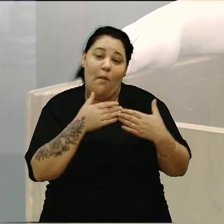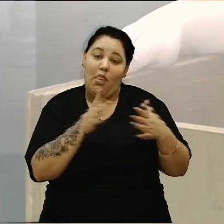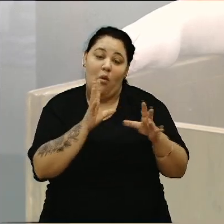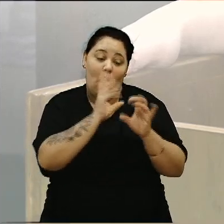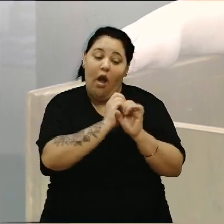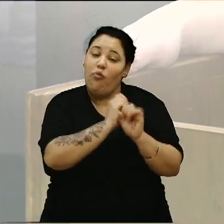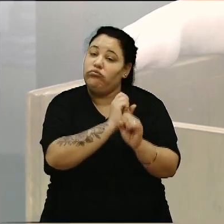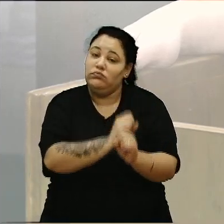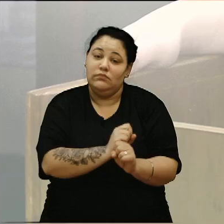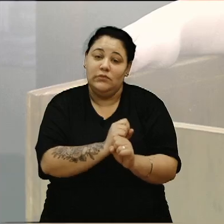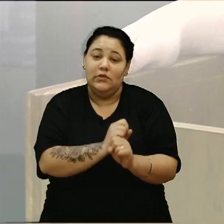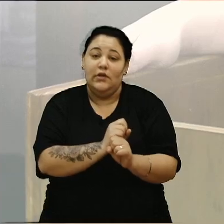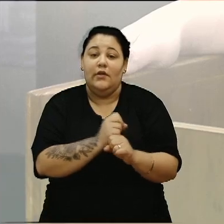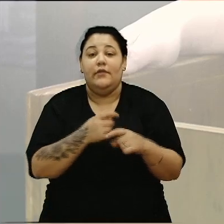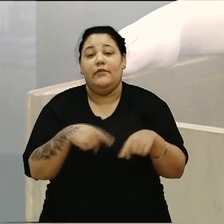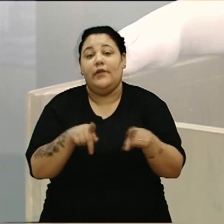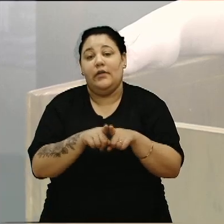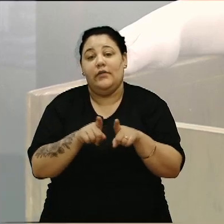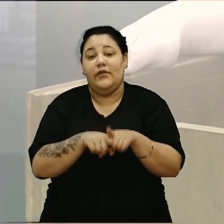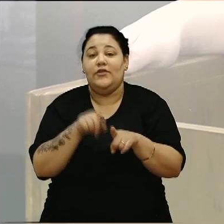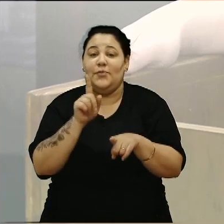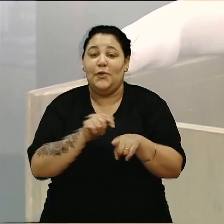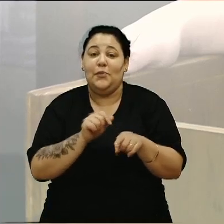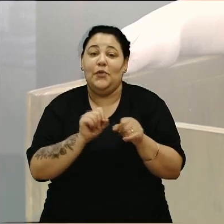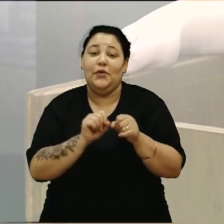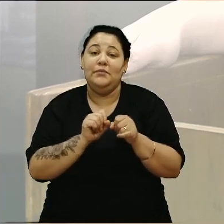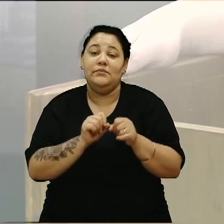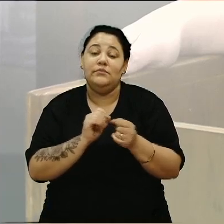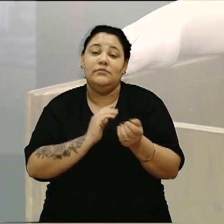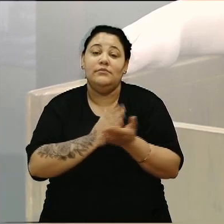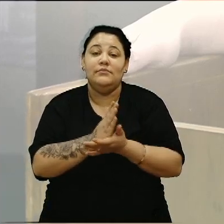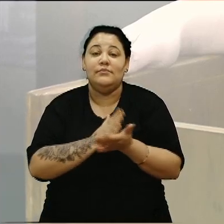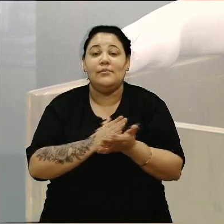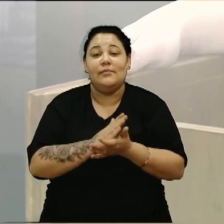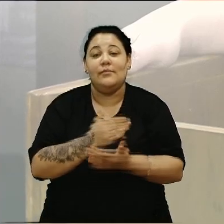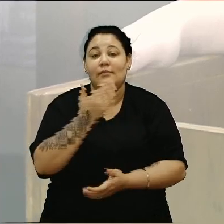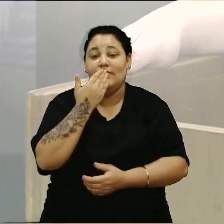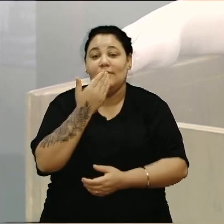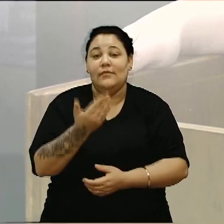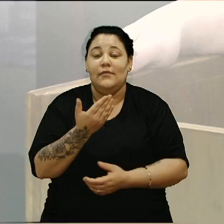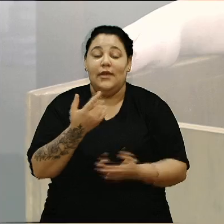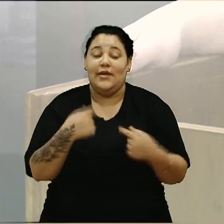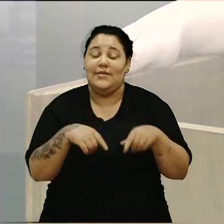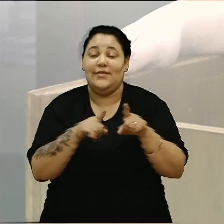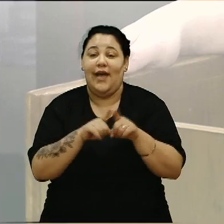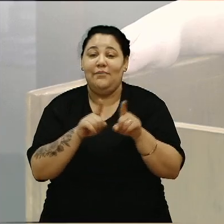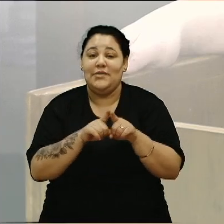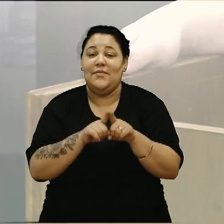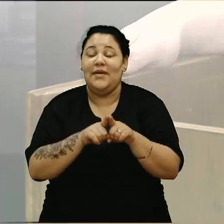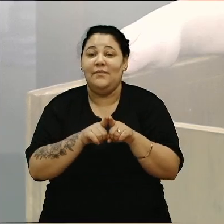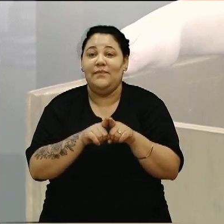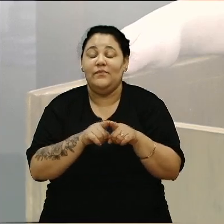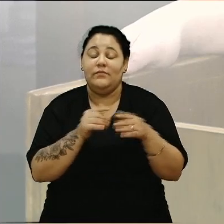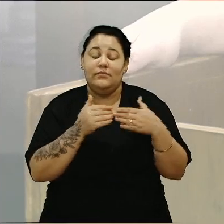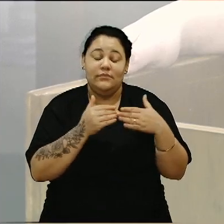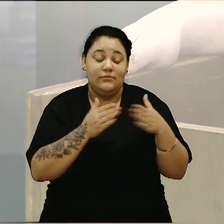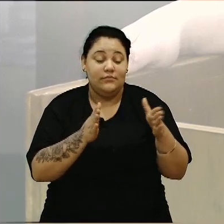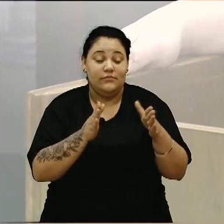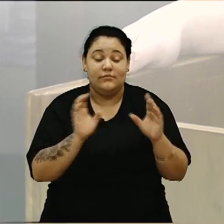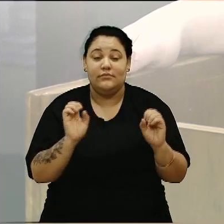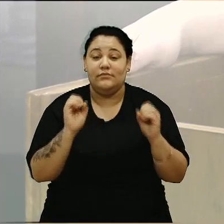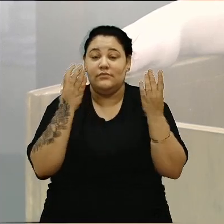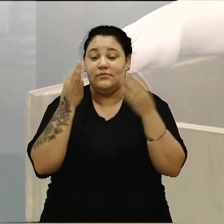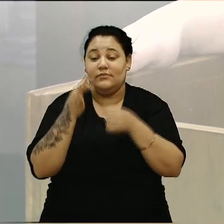pessoal está incomodado, tá? E está pedindo para nós, para que abra uma CPI das contas da Festa Uva, porque